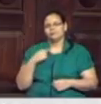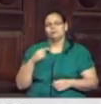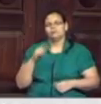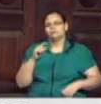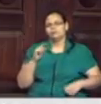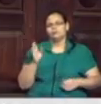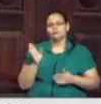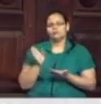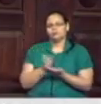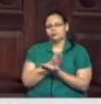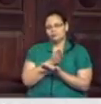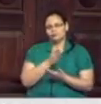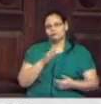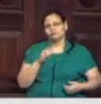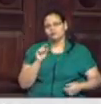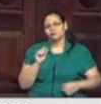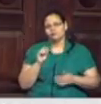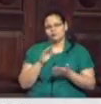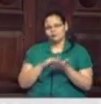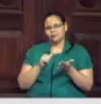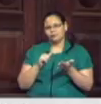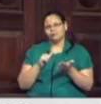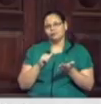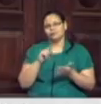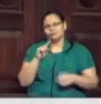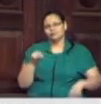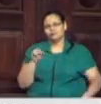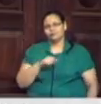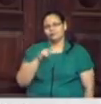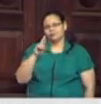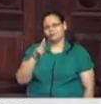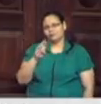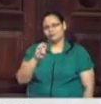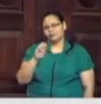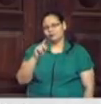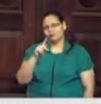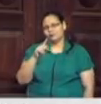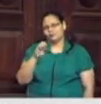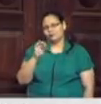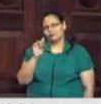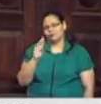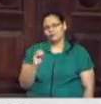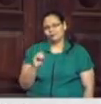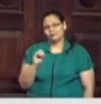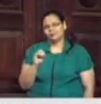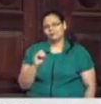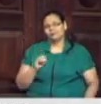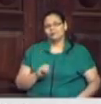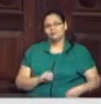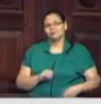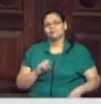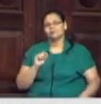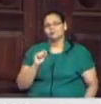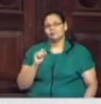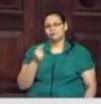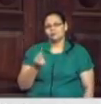arrecadação. O valor, nobre deputado Sadi Noel, que